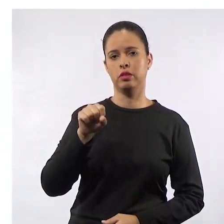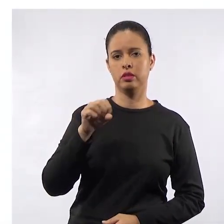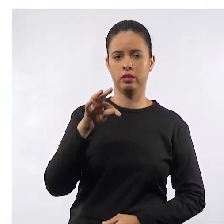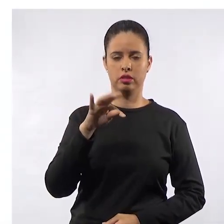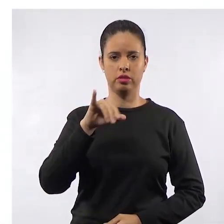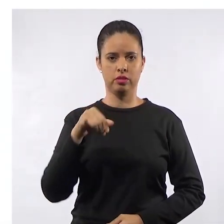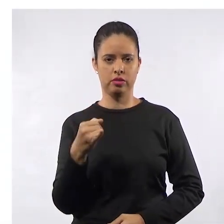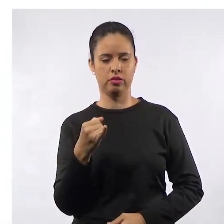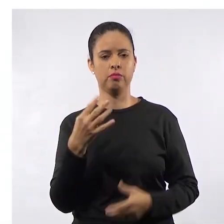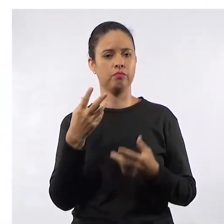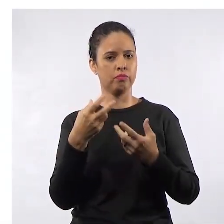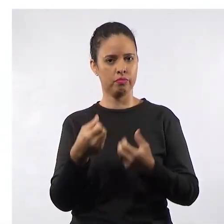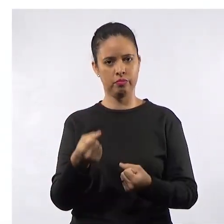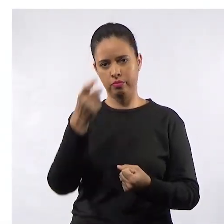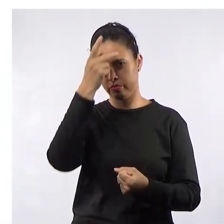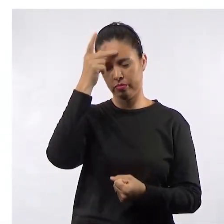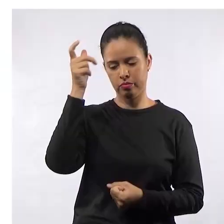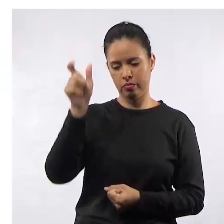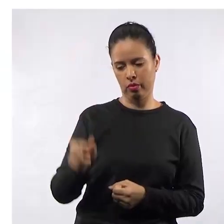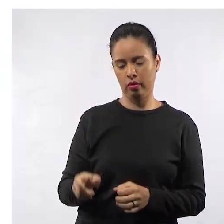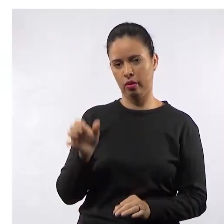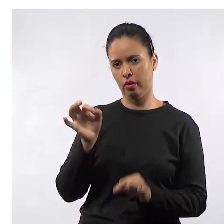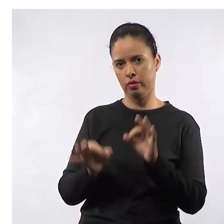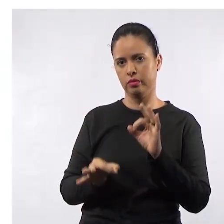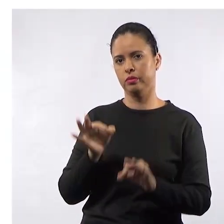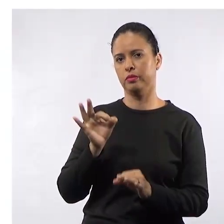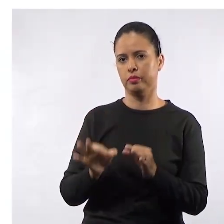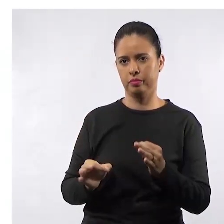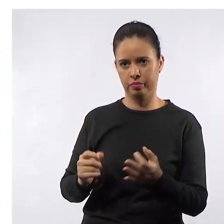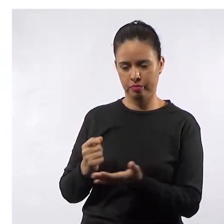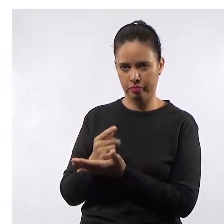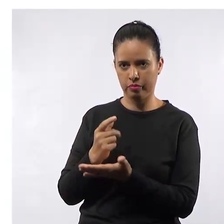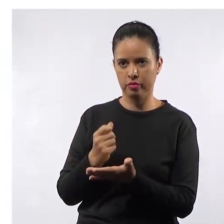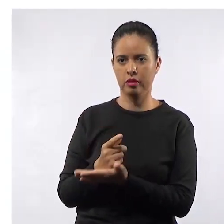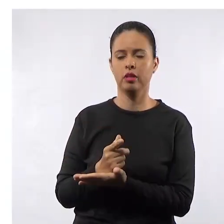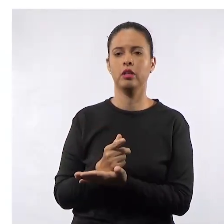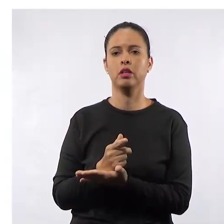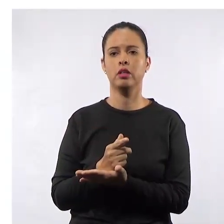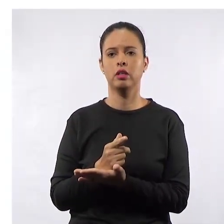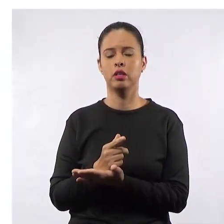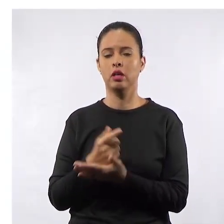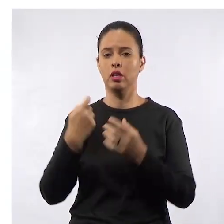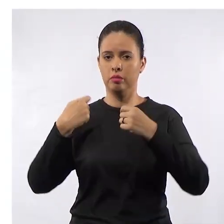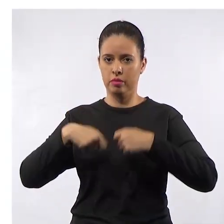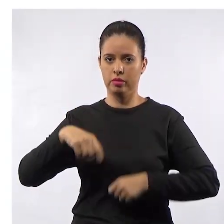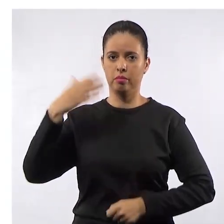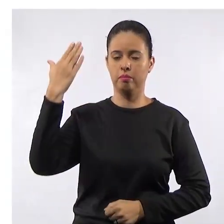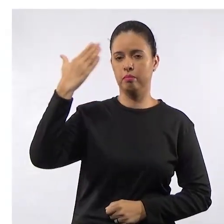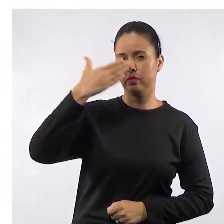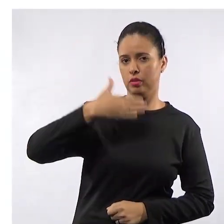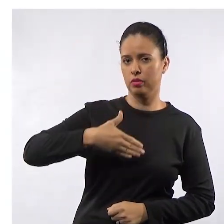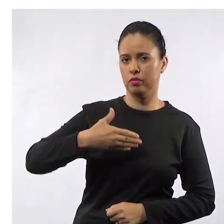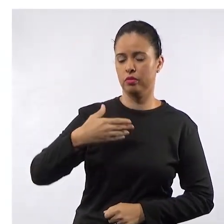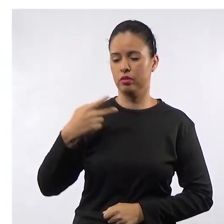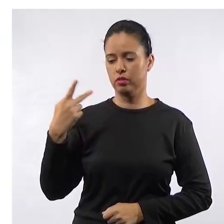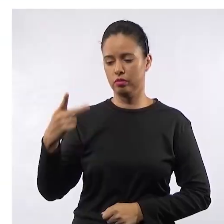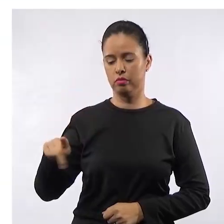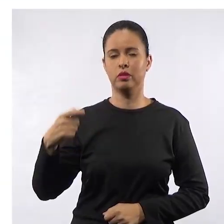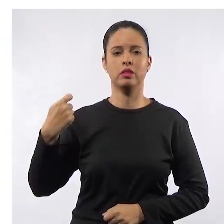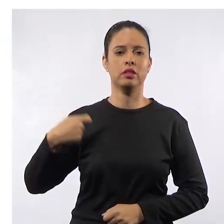STJ admite a pessoa jurídica como consumidora desde que comprovada a